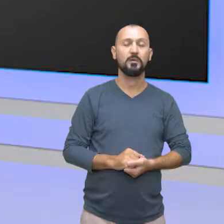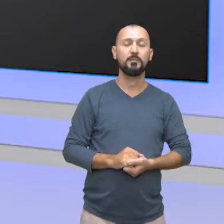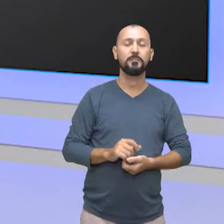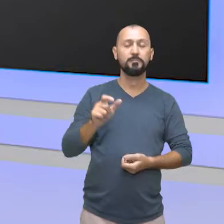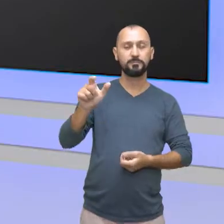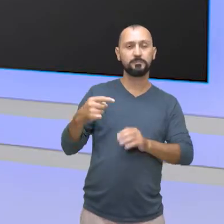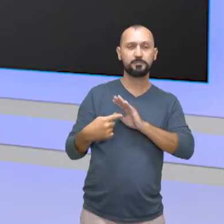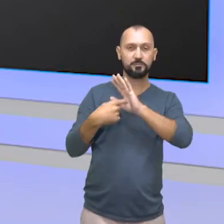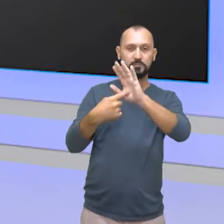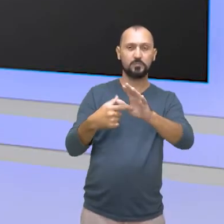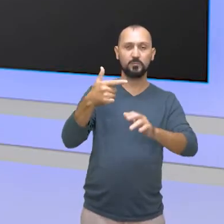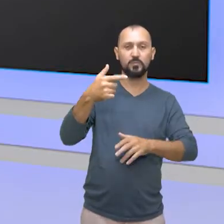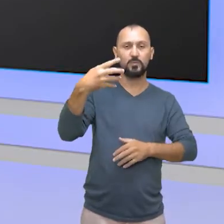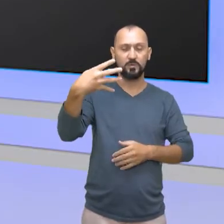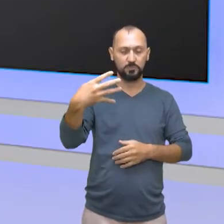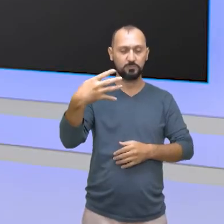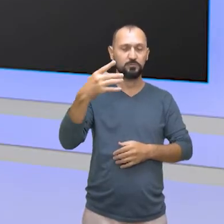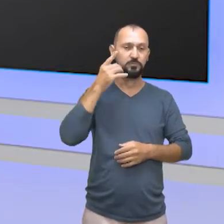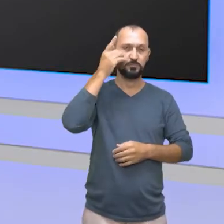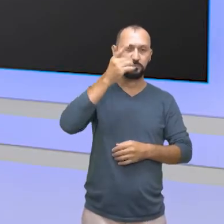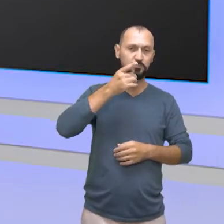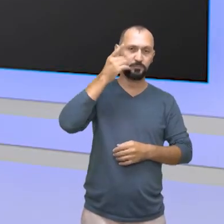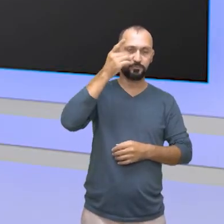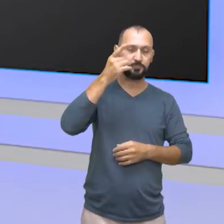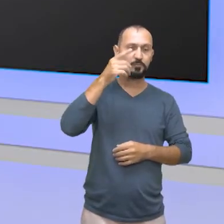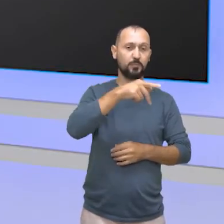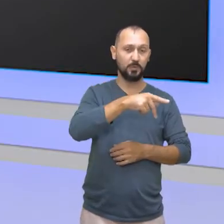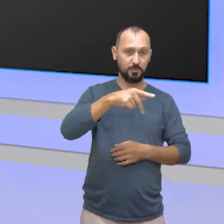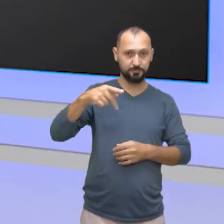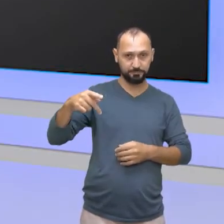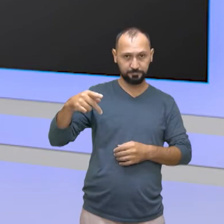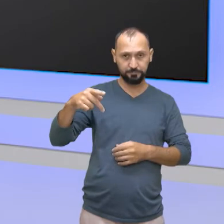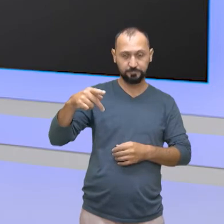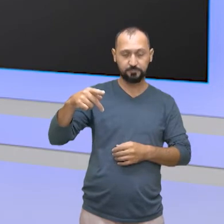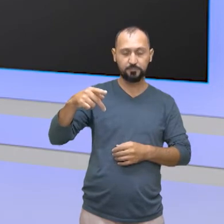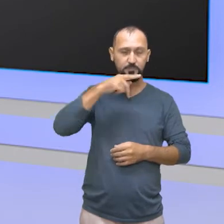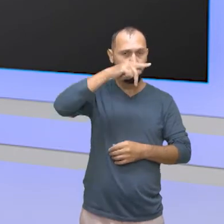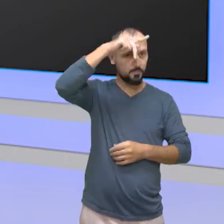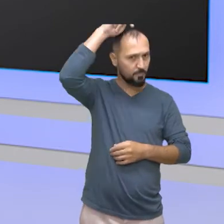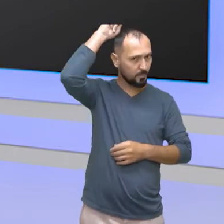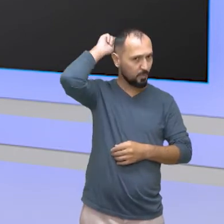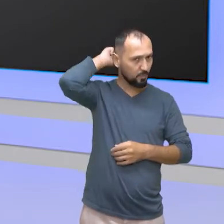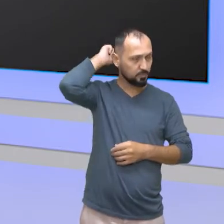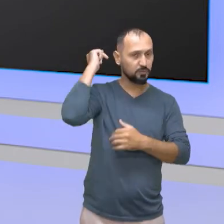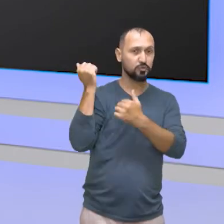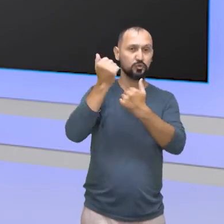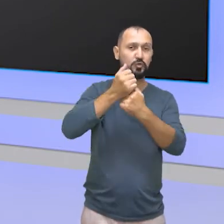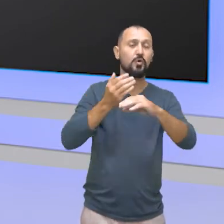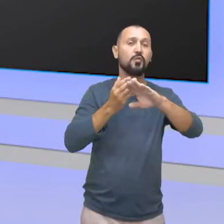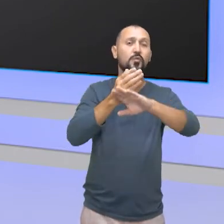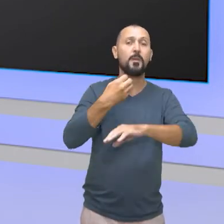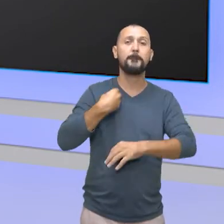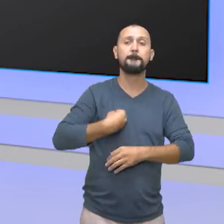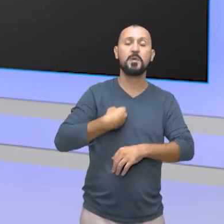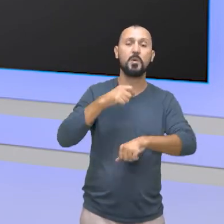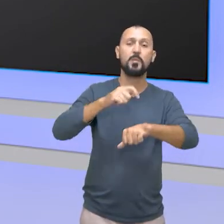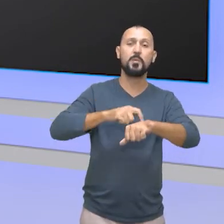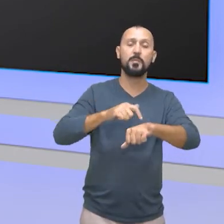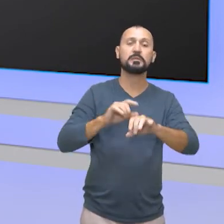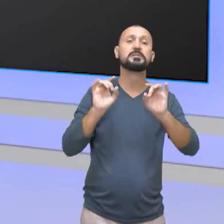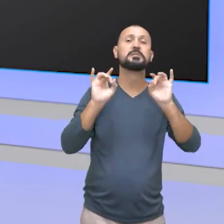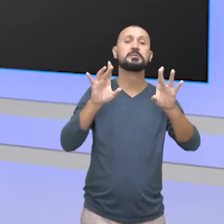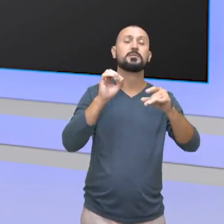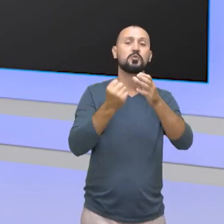demissão. Representando os 24 parlamentares, presidente da Casa de Leis, deputado Paulo Correia, participou